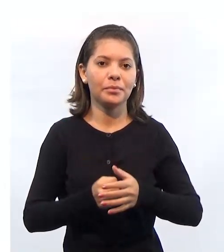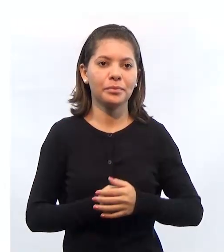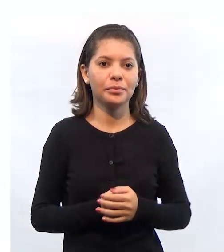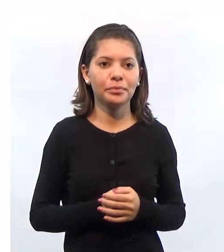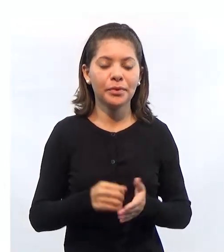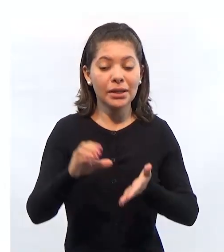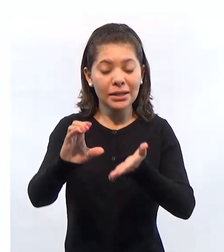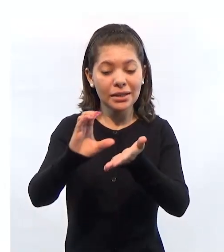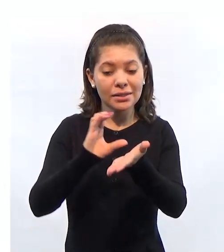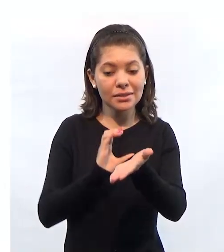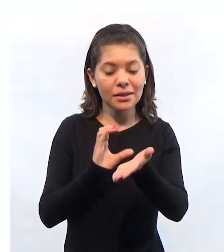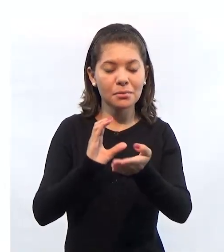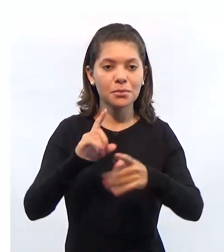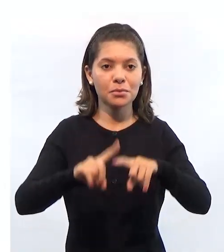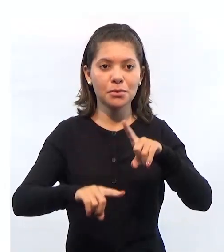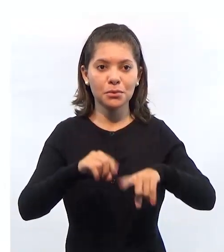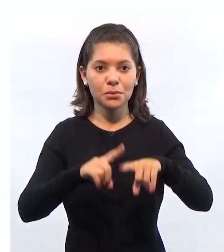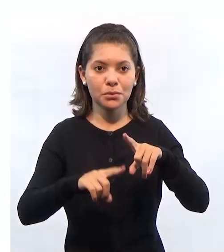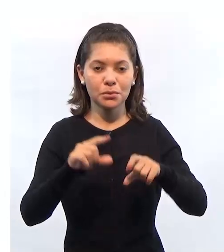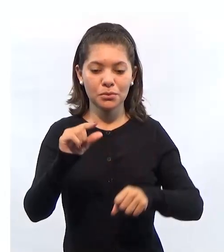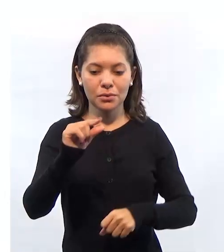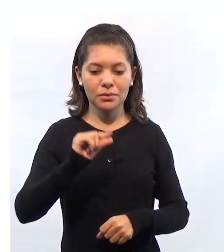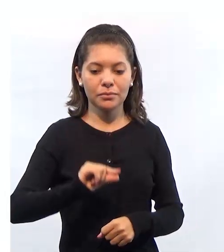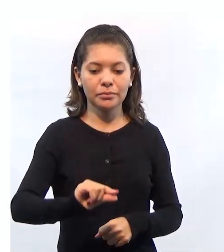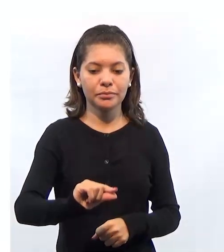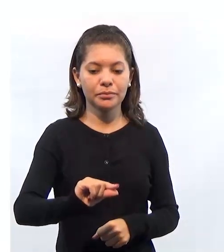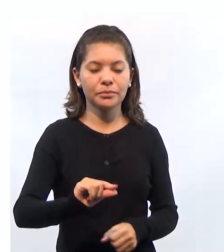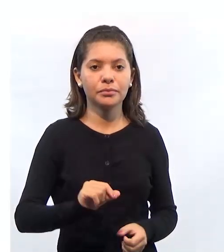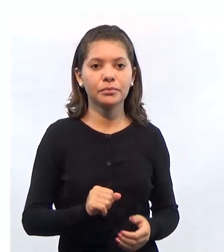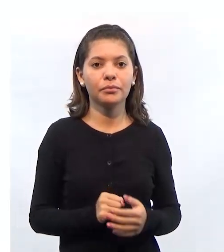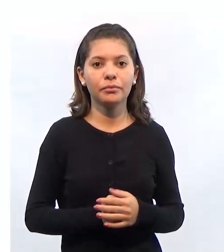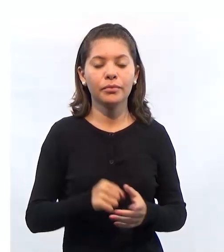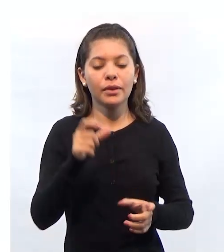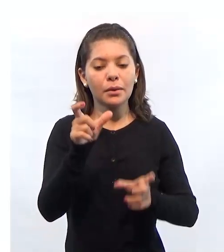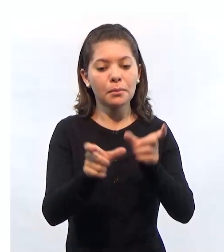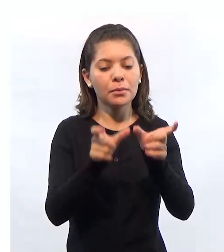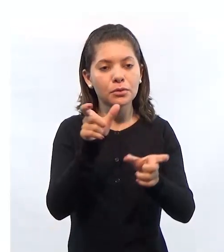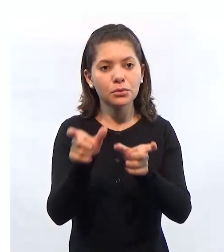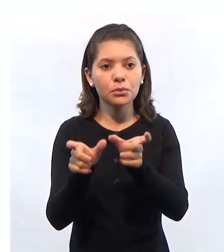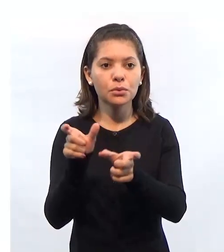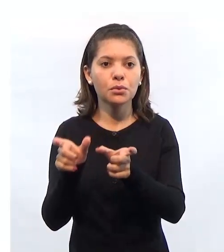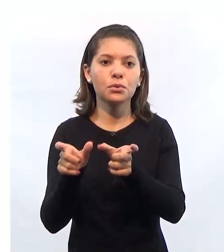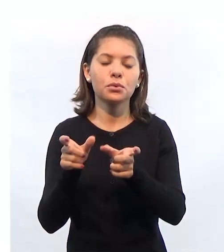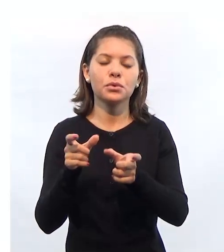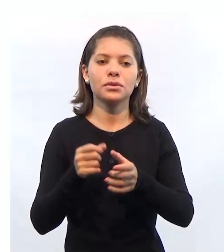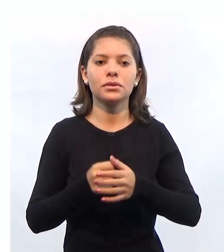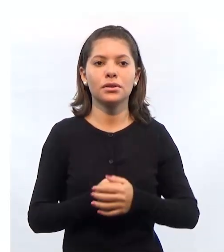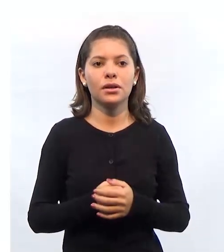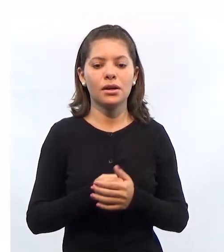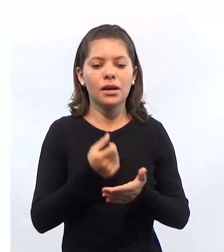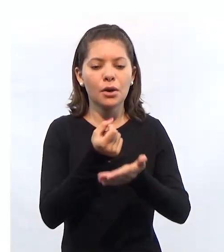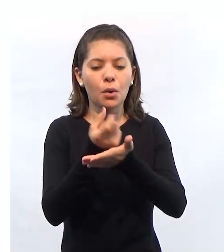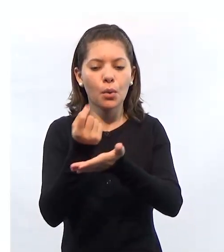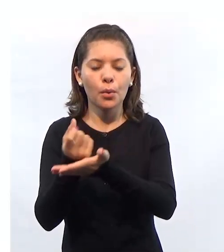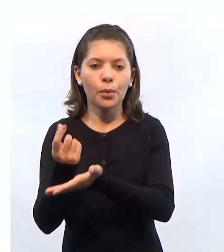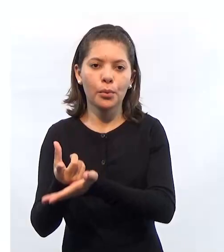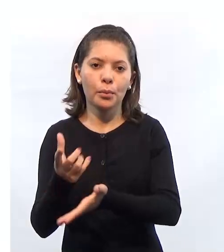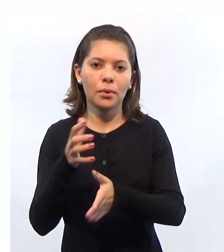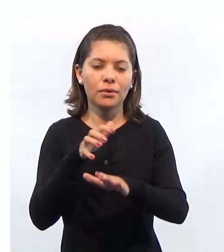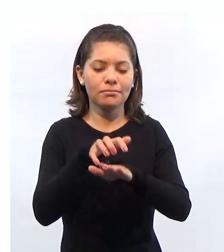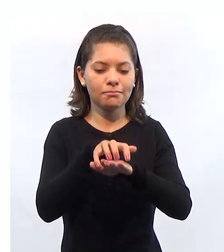empresa. E nós temos também a interface entre fornecedores, manufatura,